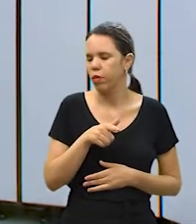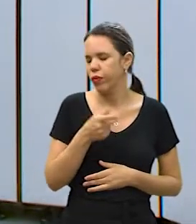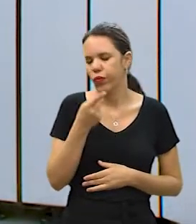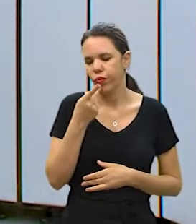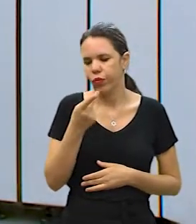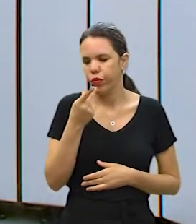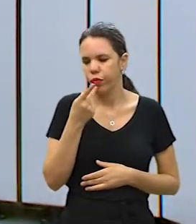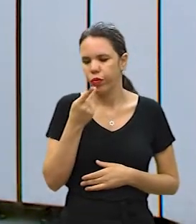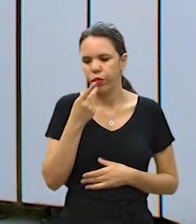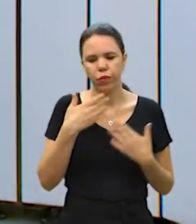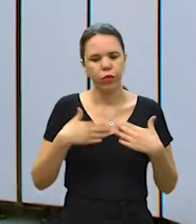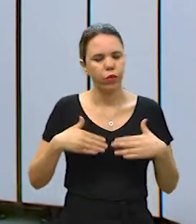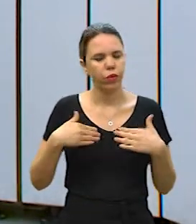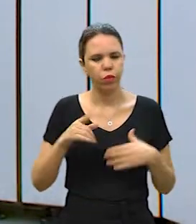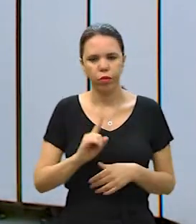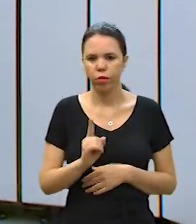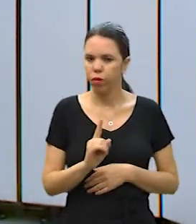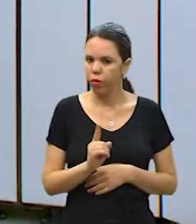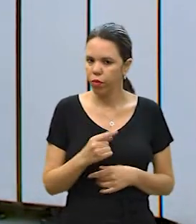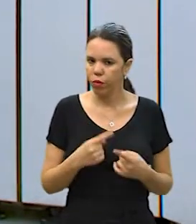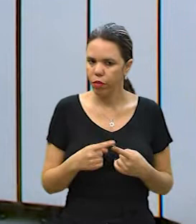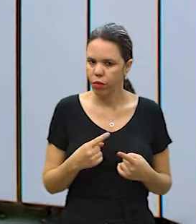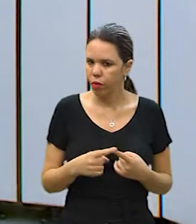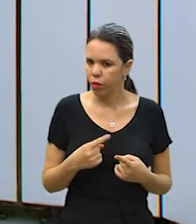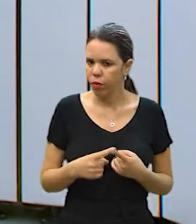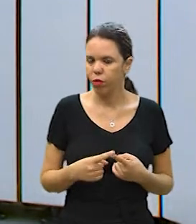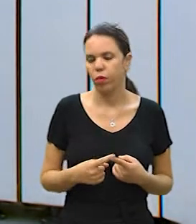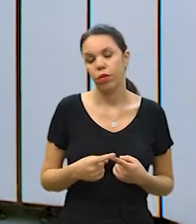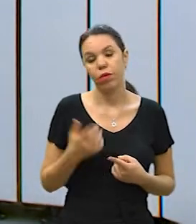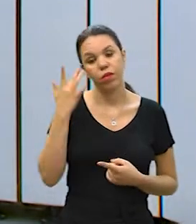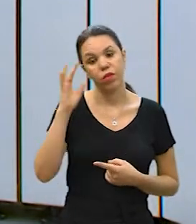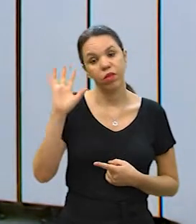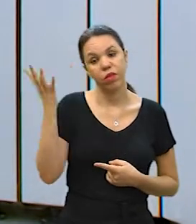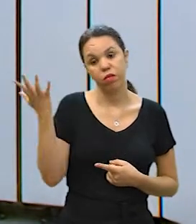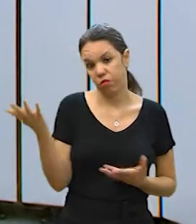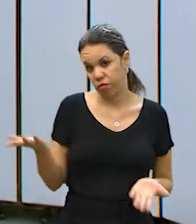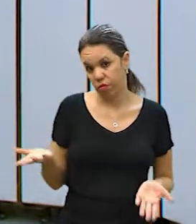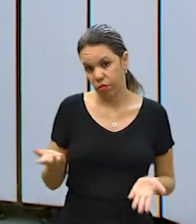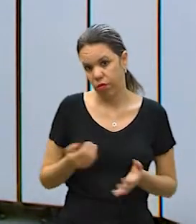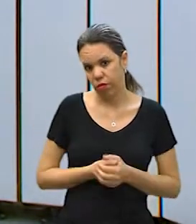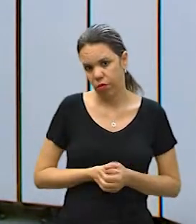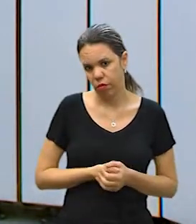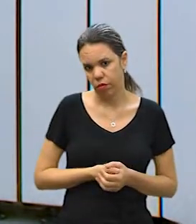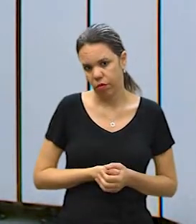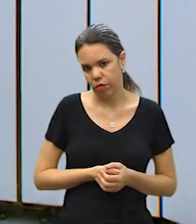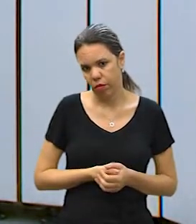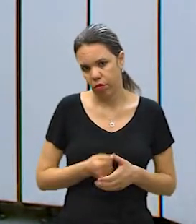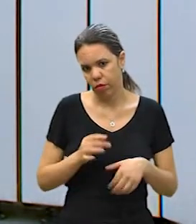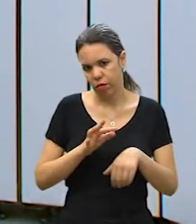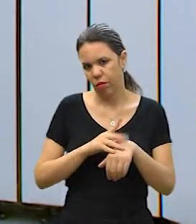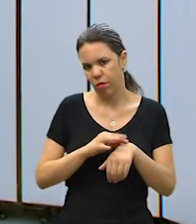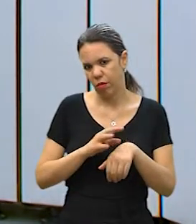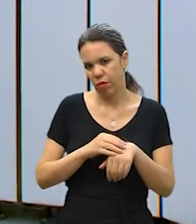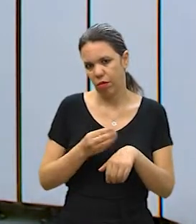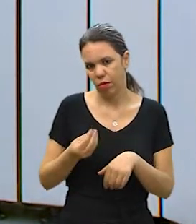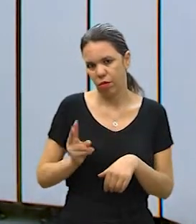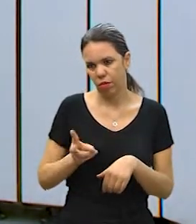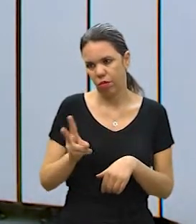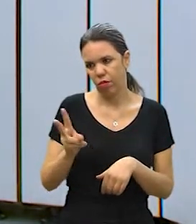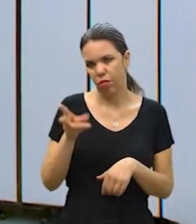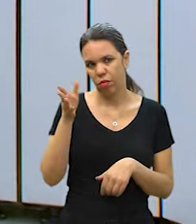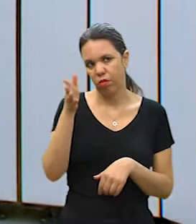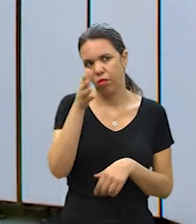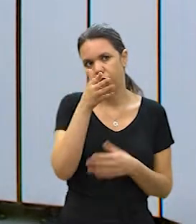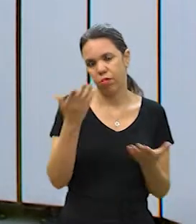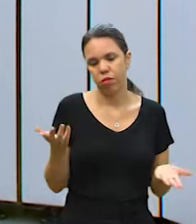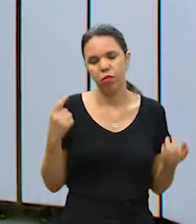isso com tranquilidade, porque a gente não sabe o que pode ocorrer. Essa doença, ela está aí ainda, né?